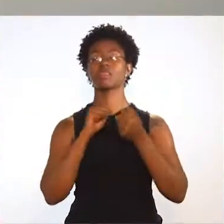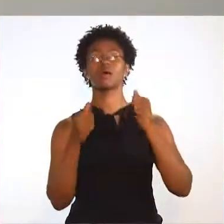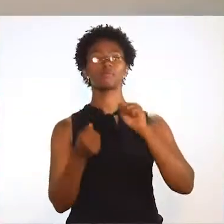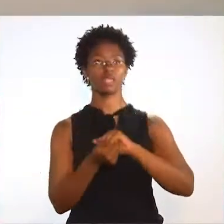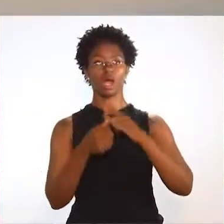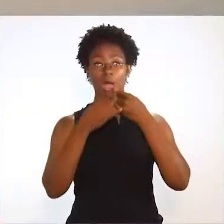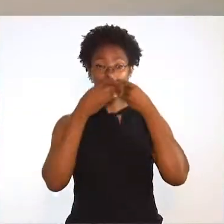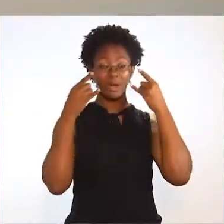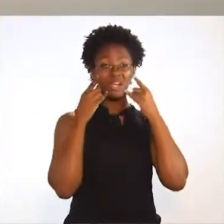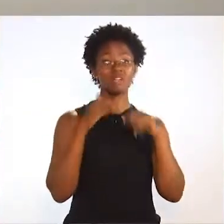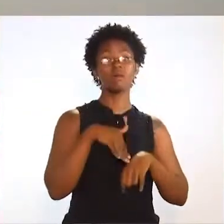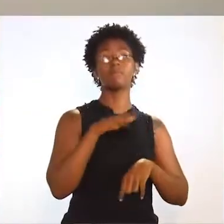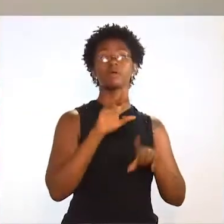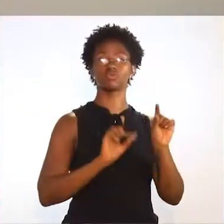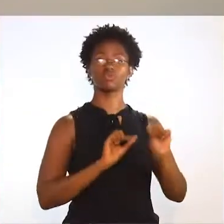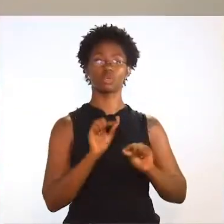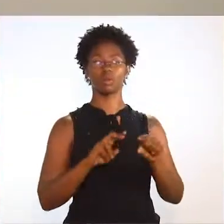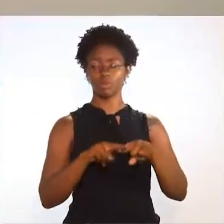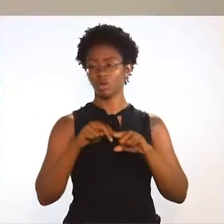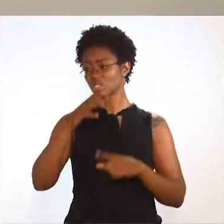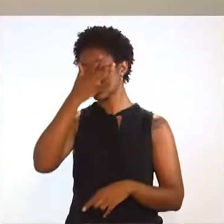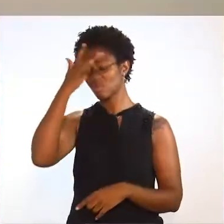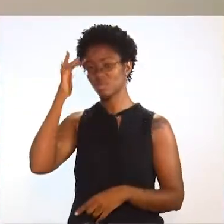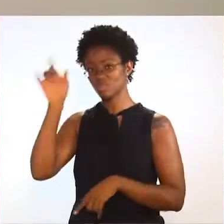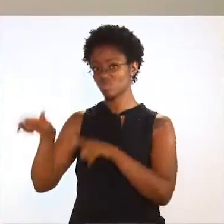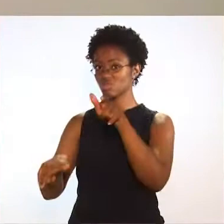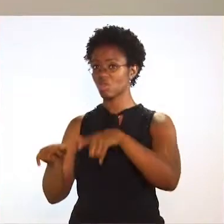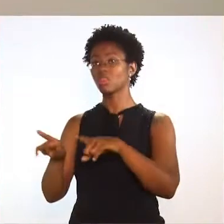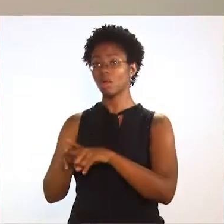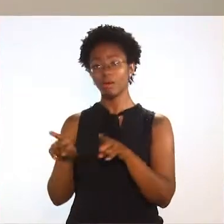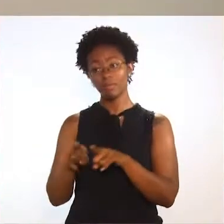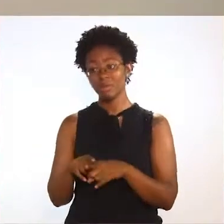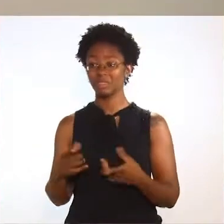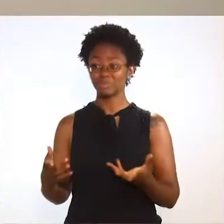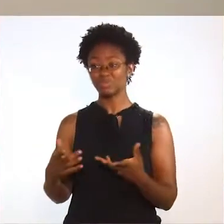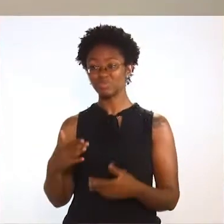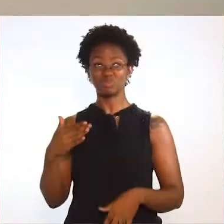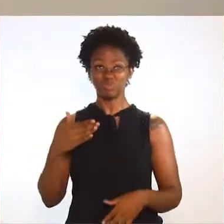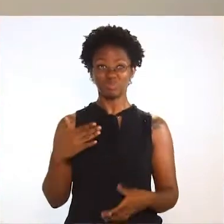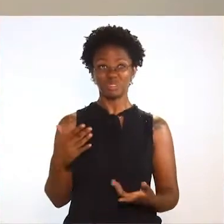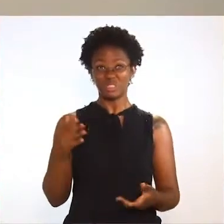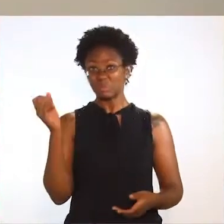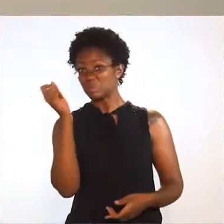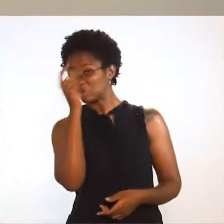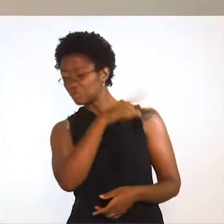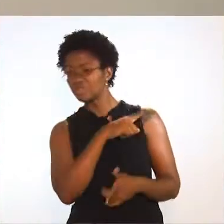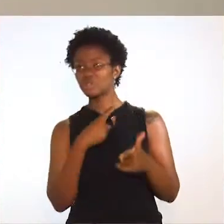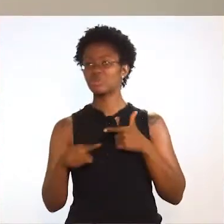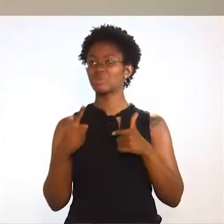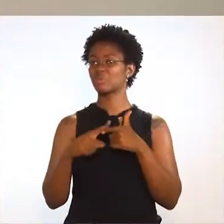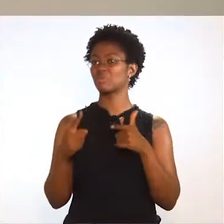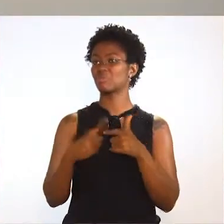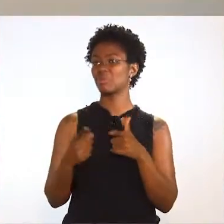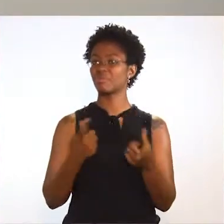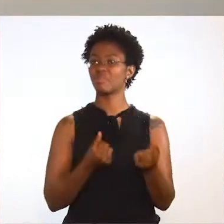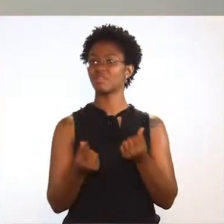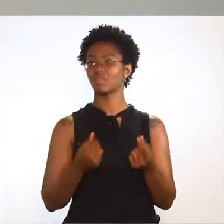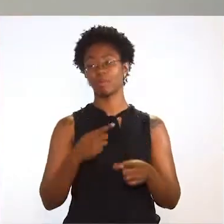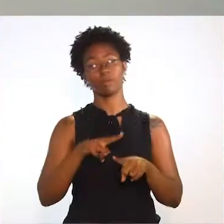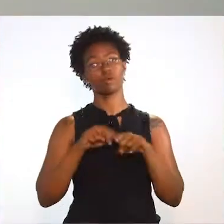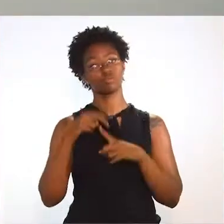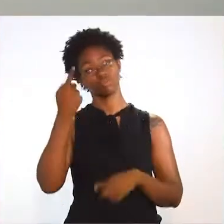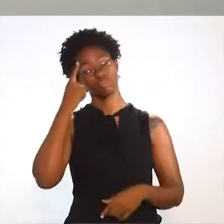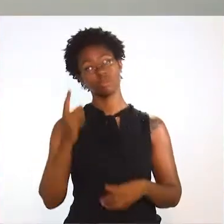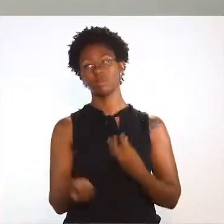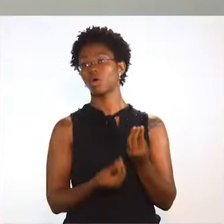fazer, né? Entendendo que o consumidor também estava tendo um baque financeiro, repensando as suas formas de consumo, né? Porque não sabia o